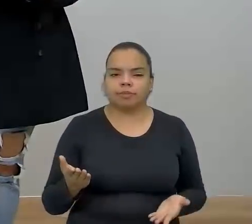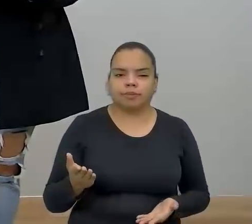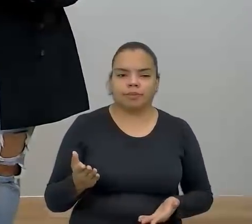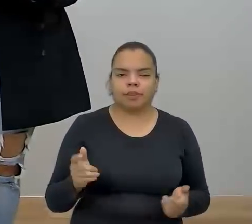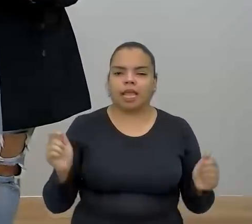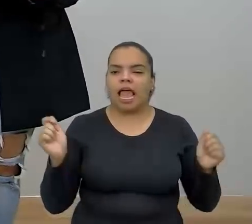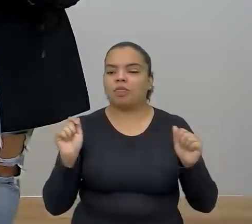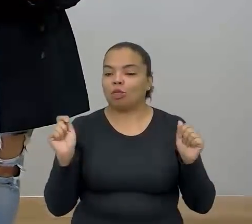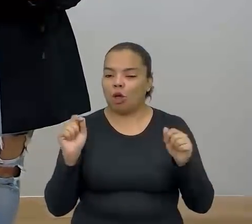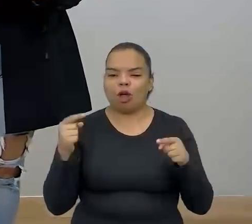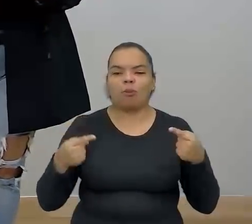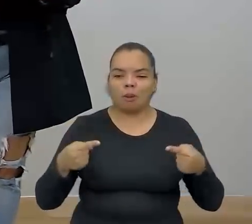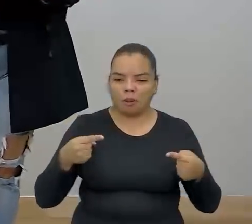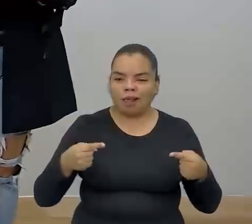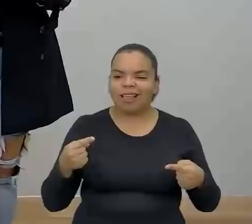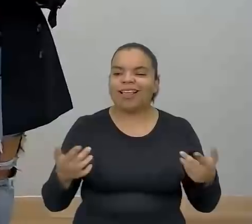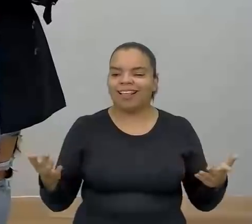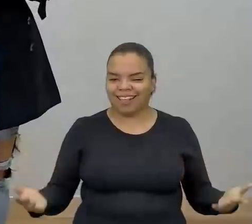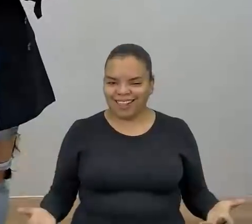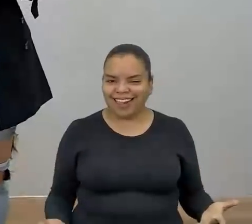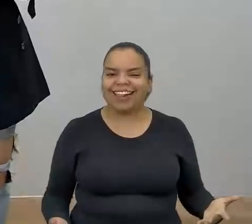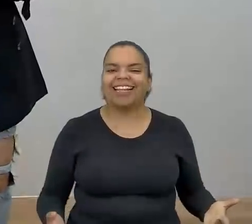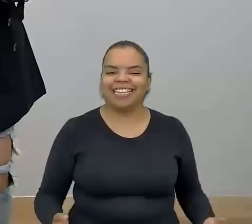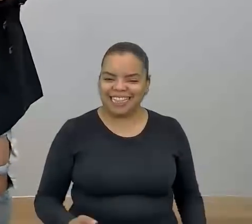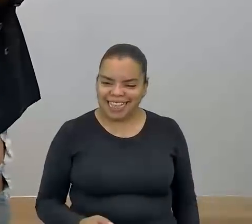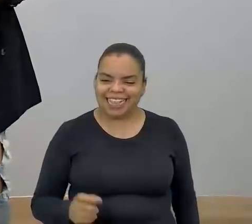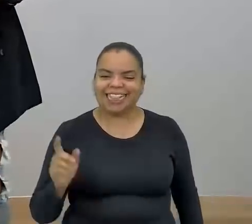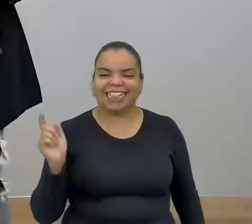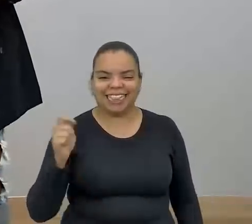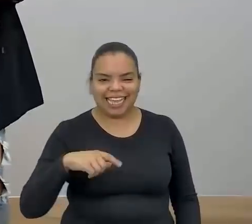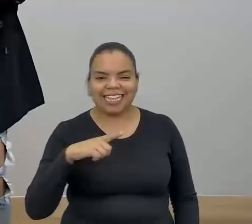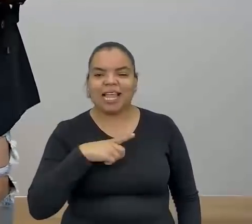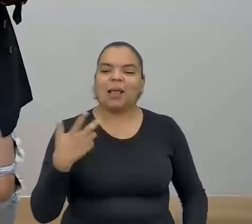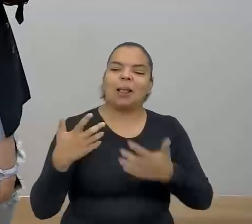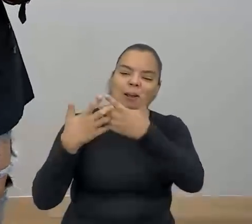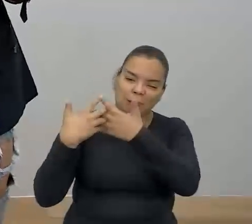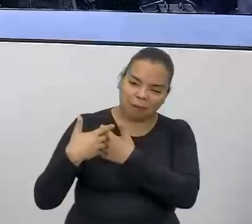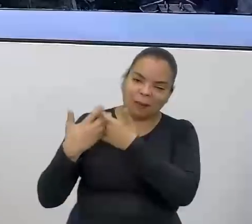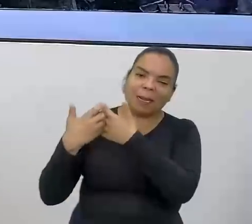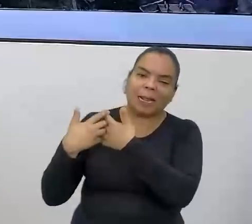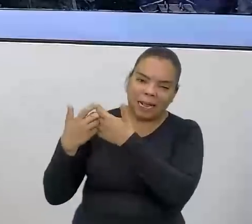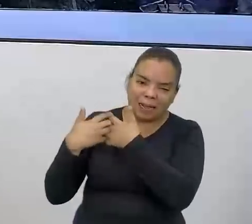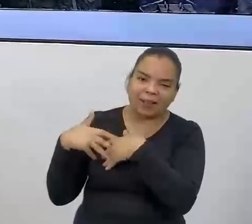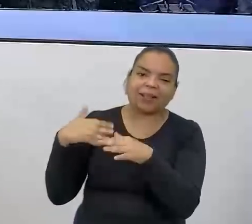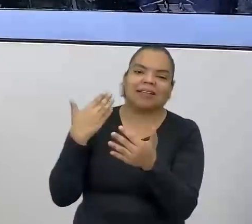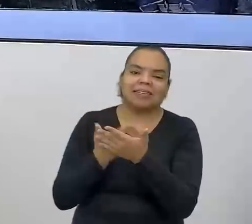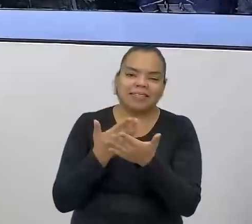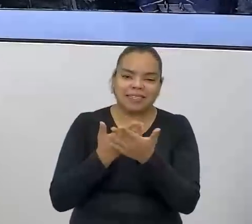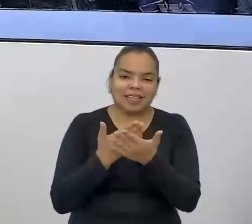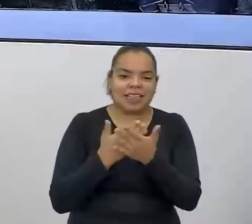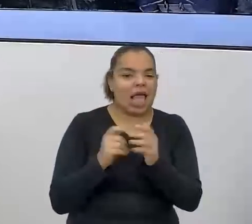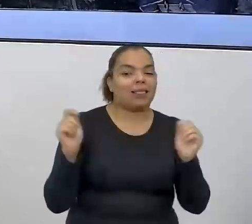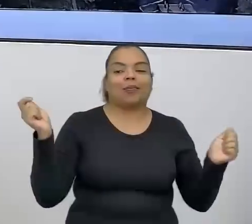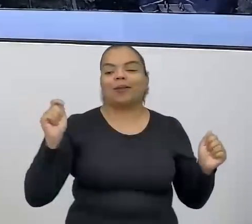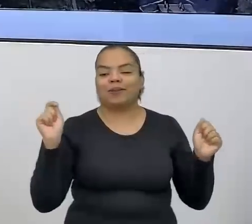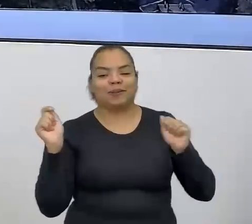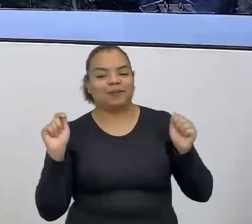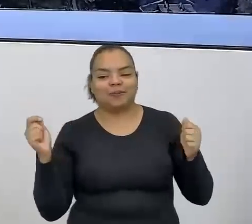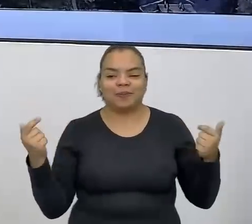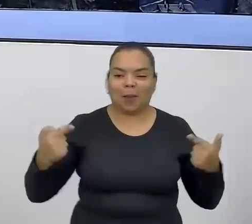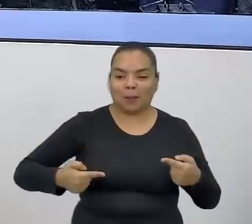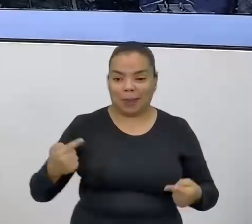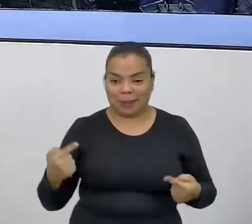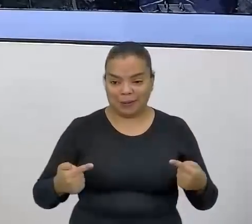polêmica. Sim! Se a polêmica traz reflexão, principalmente para o momento de estudo que a gente está propondo, a gente adora uma polêmica.